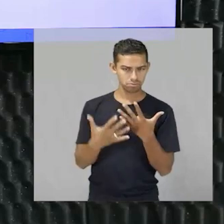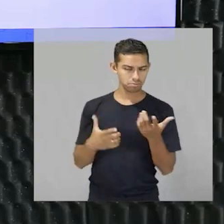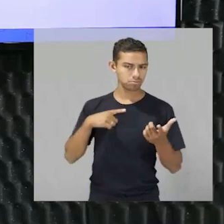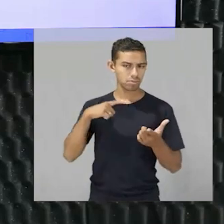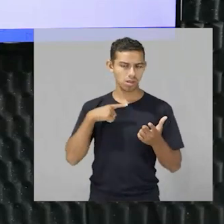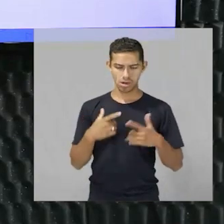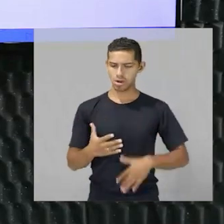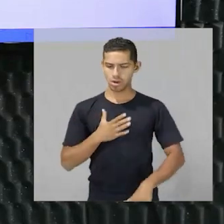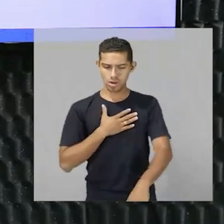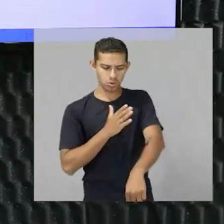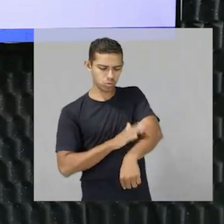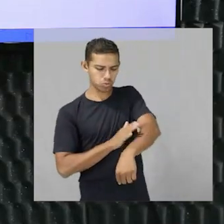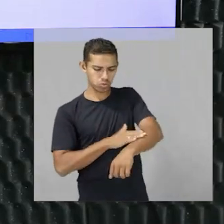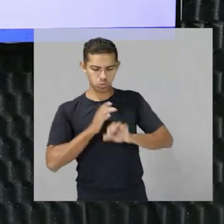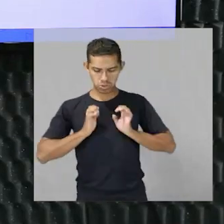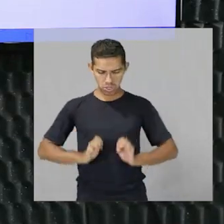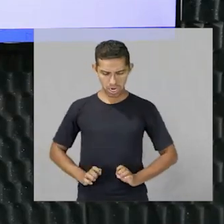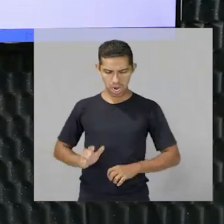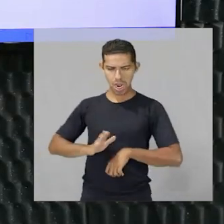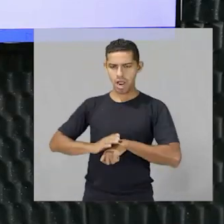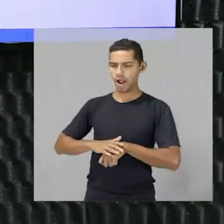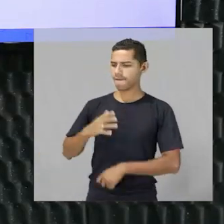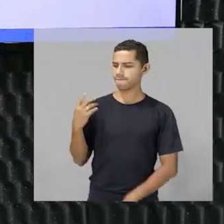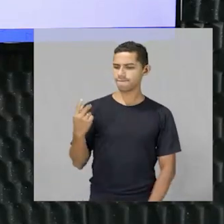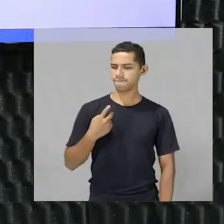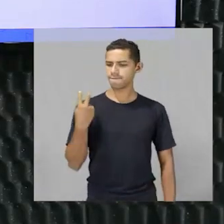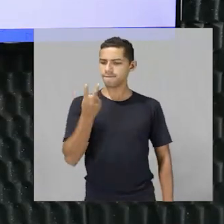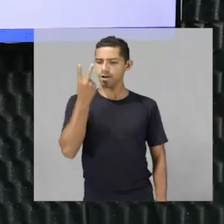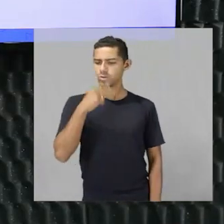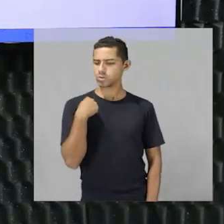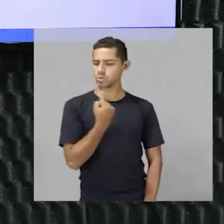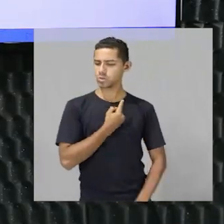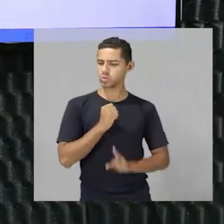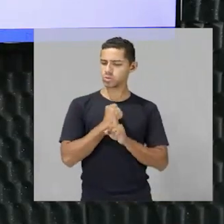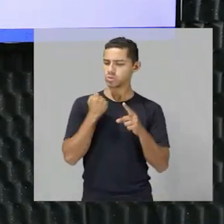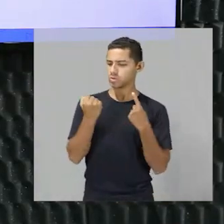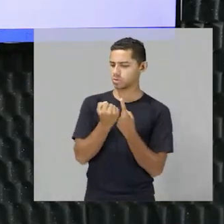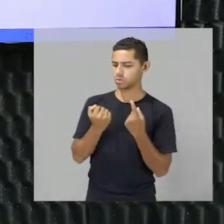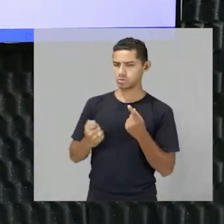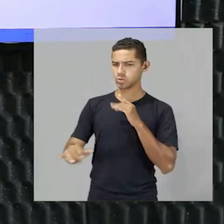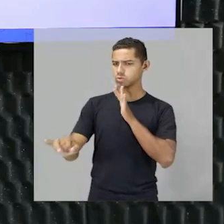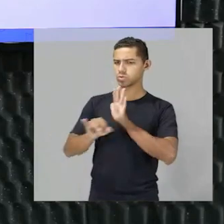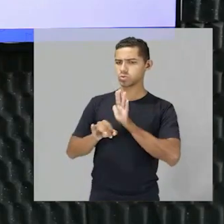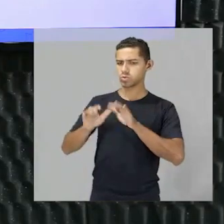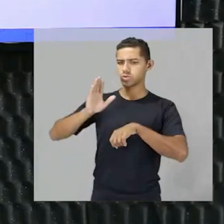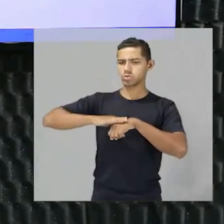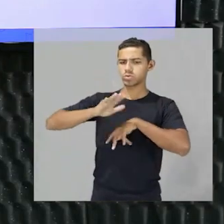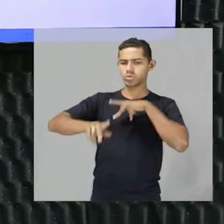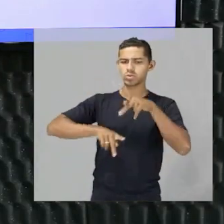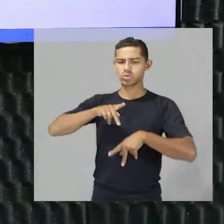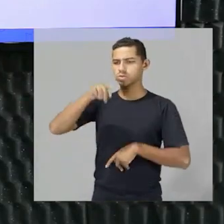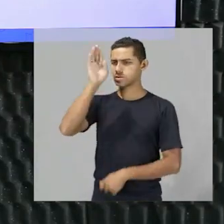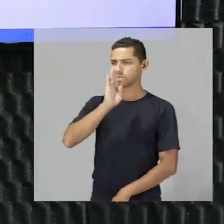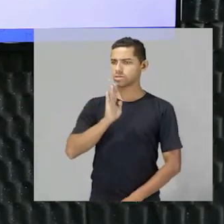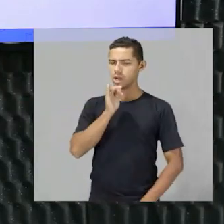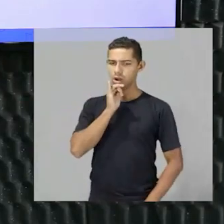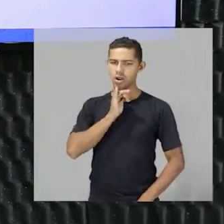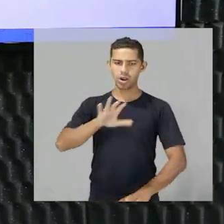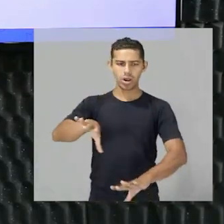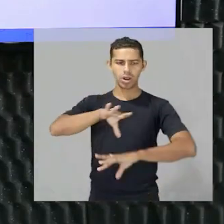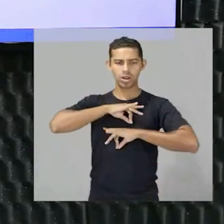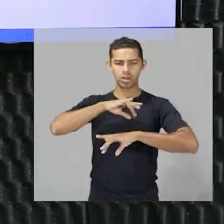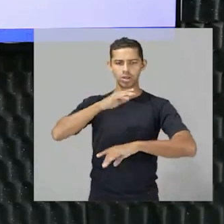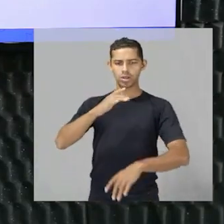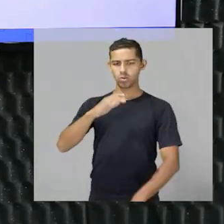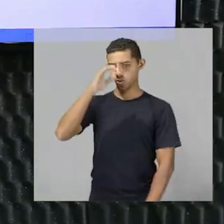Os valores da nossa sociedade. Eles vão identificar essa população brasileira como um todo, os aspectos culturais. Um exemplo